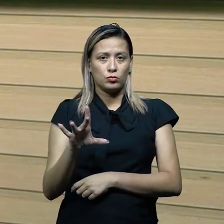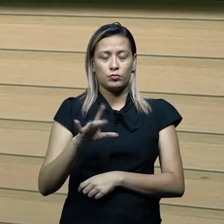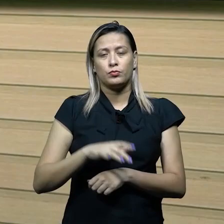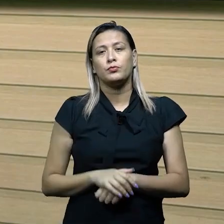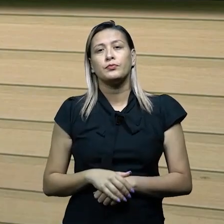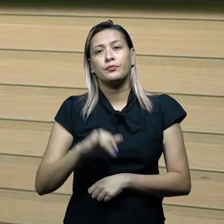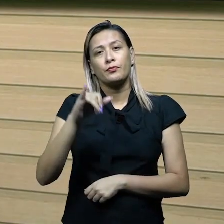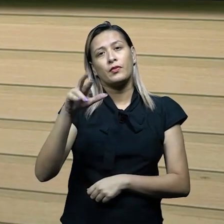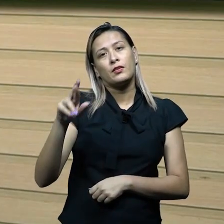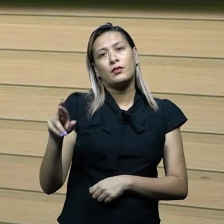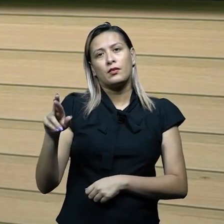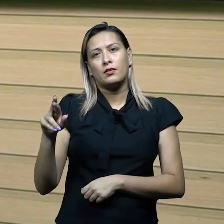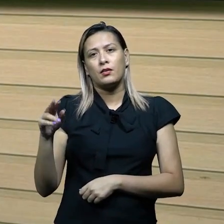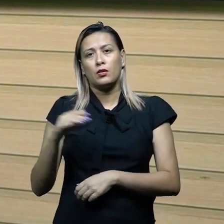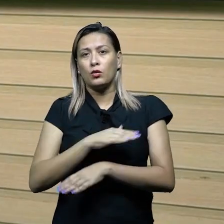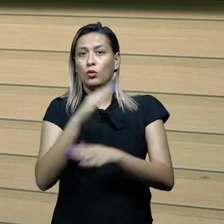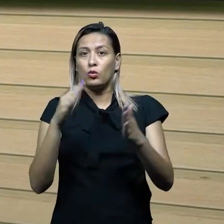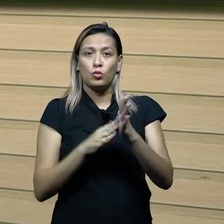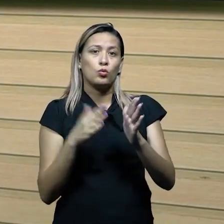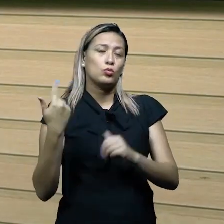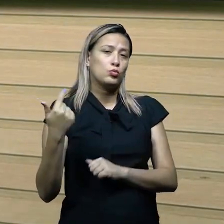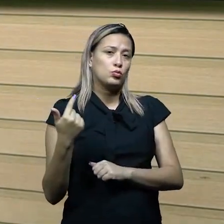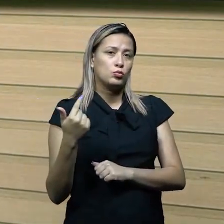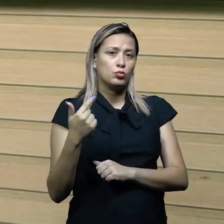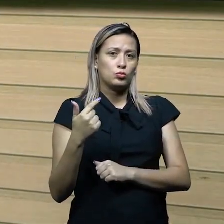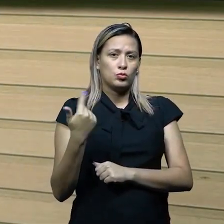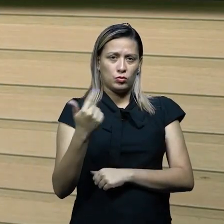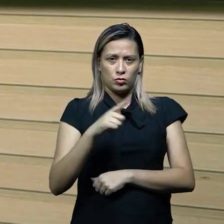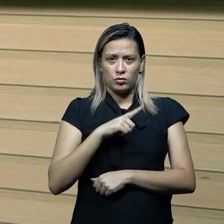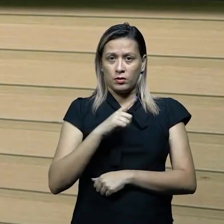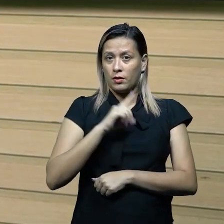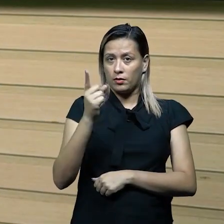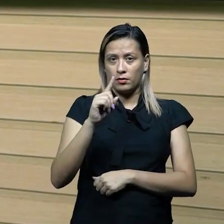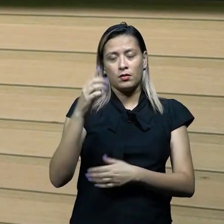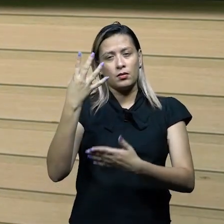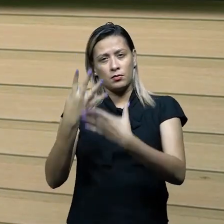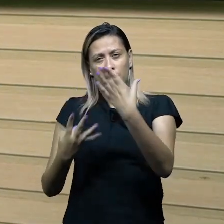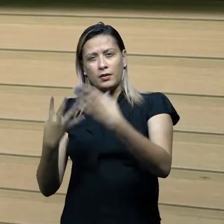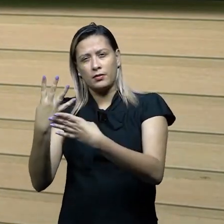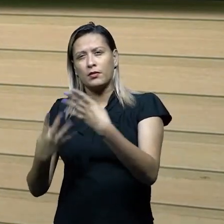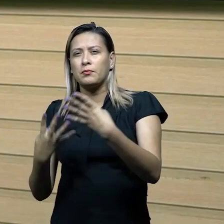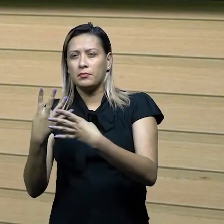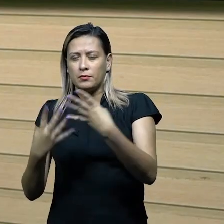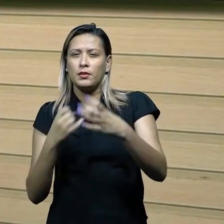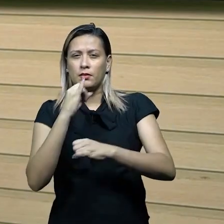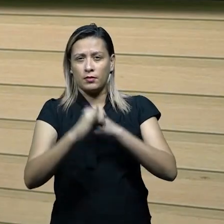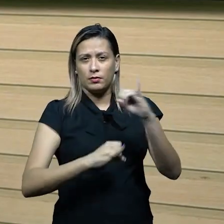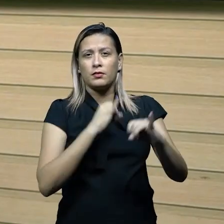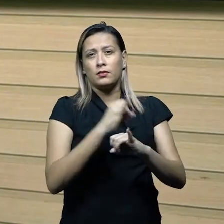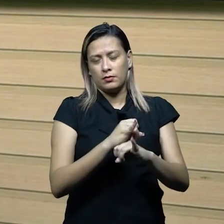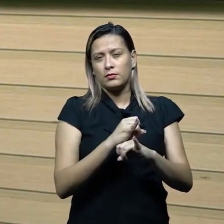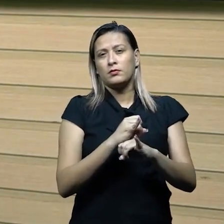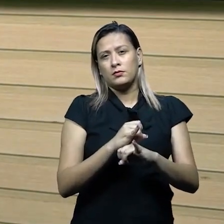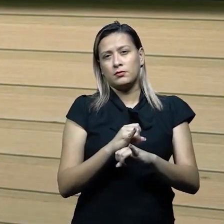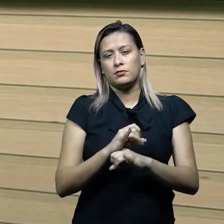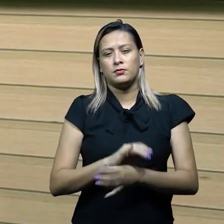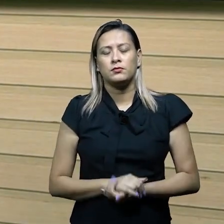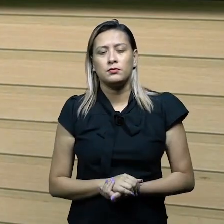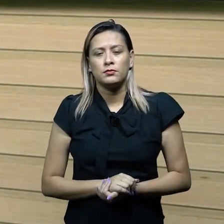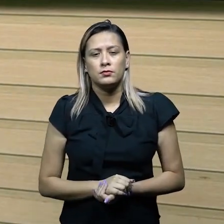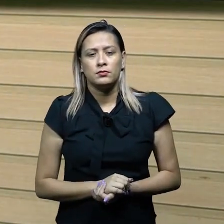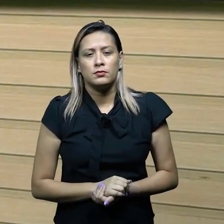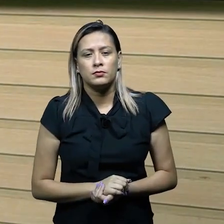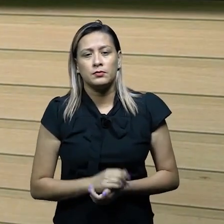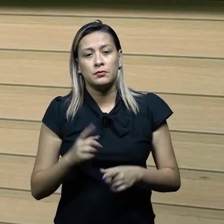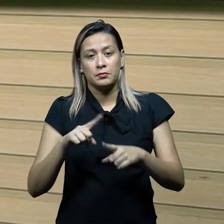obrigatórios. E INSS e imposto de renda eles são obrigatórios. Imposto de renda nem todo mundo tem um desconto. Existe uma tabelinha que vocês podem pesquisar na internet, mas o INSS, todo